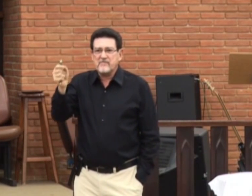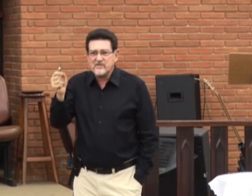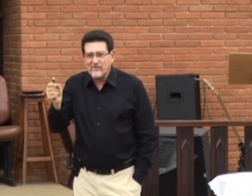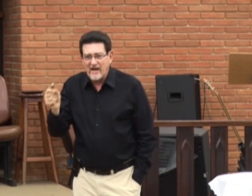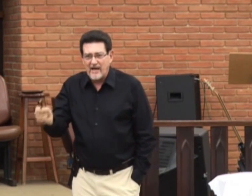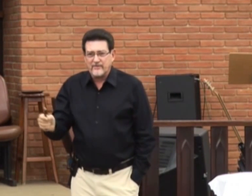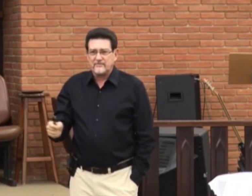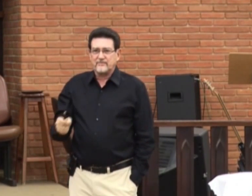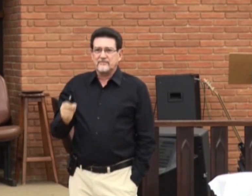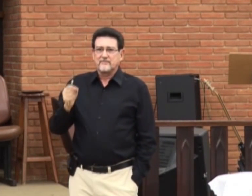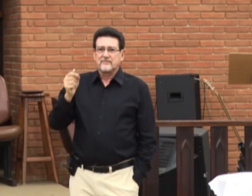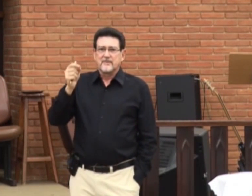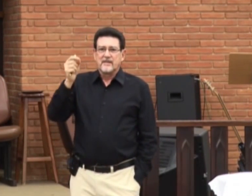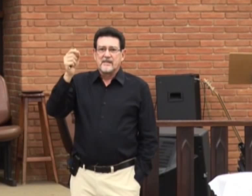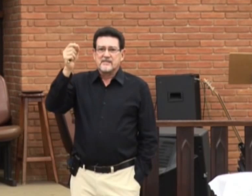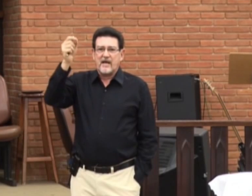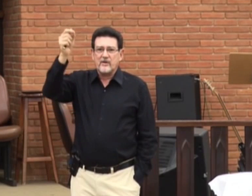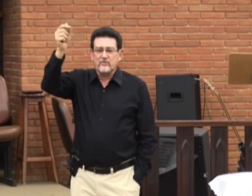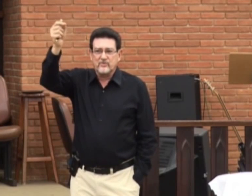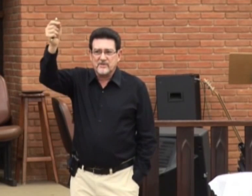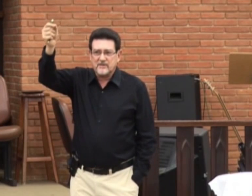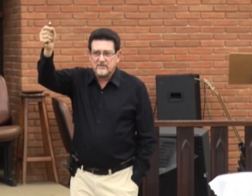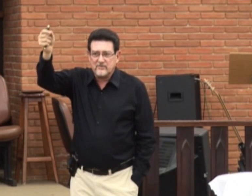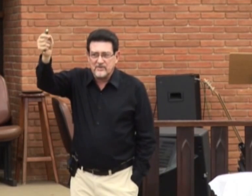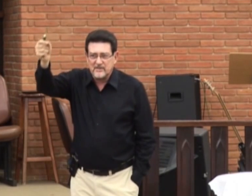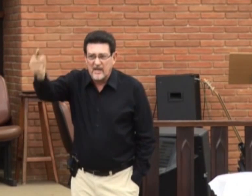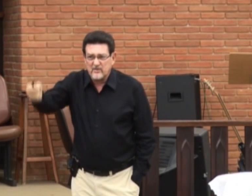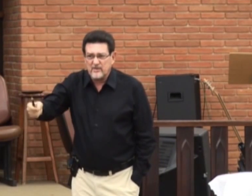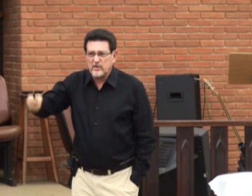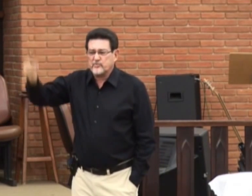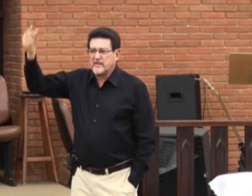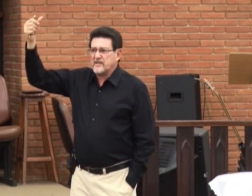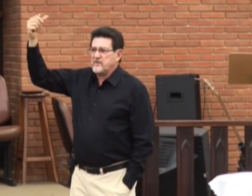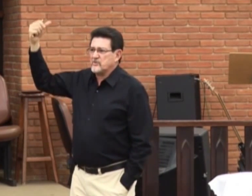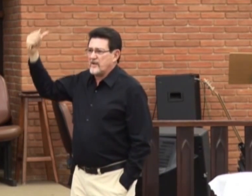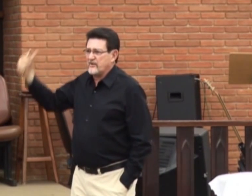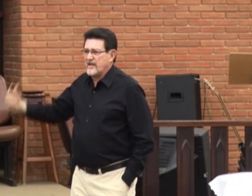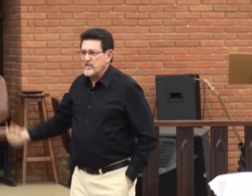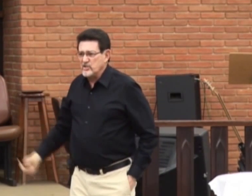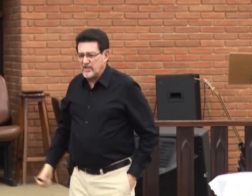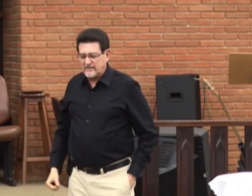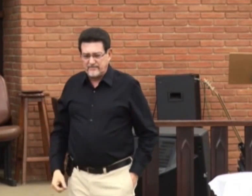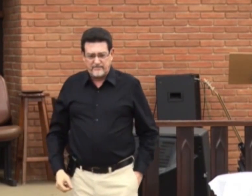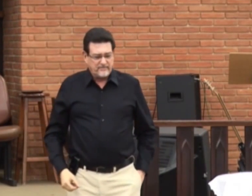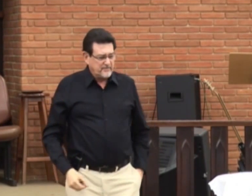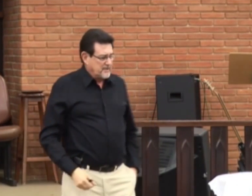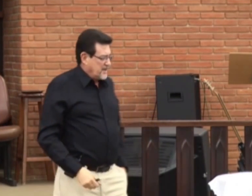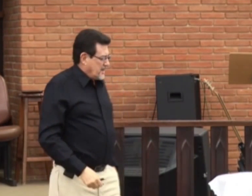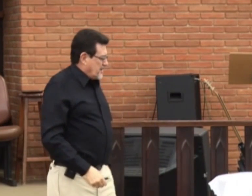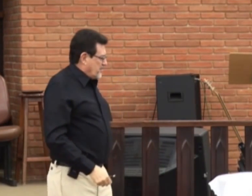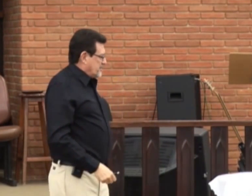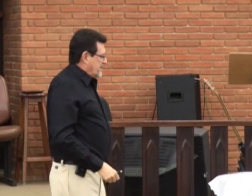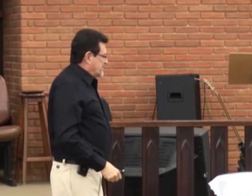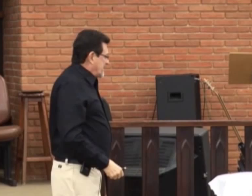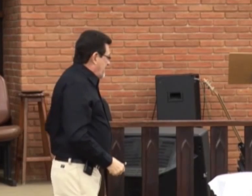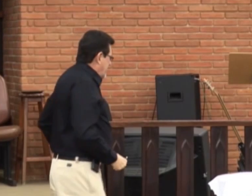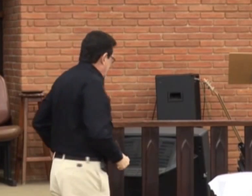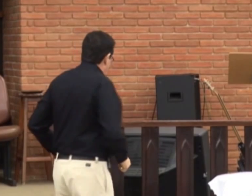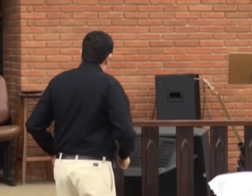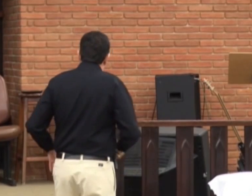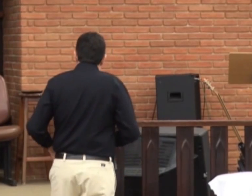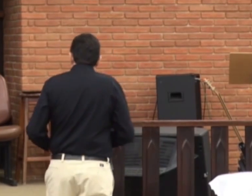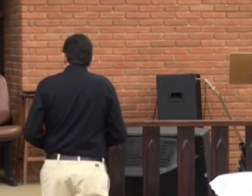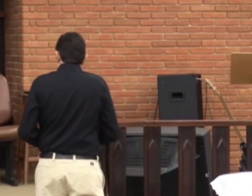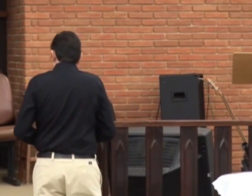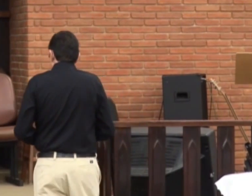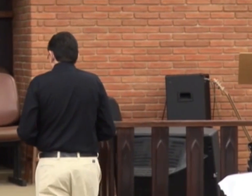foi ser missionário. Saiu dos Estados Unidos para ser missionário na Índia. Quando ele estava